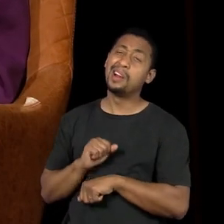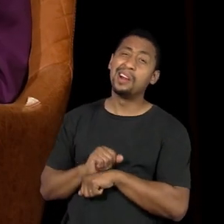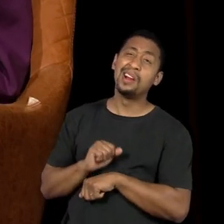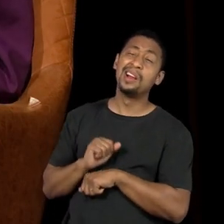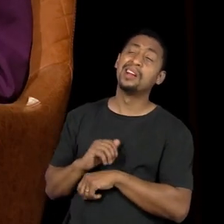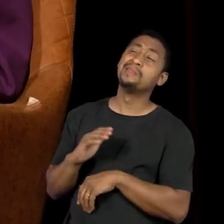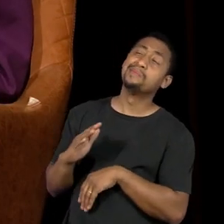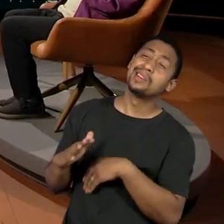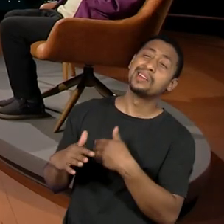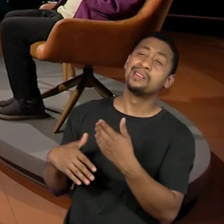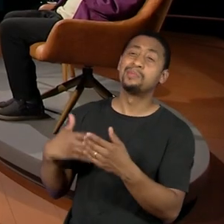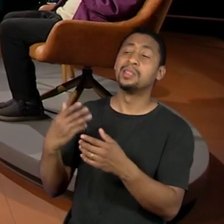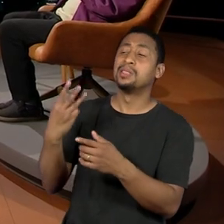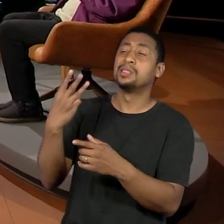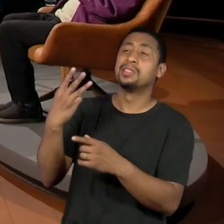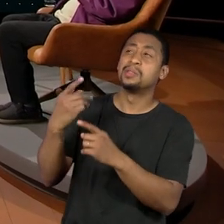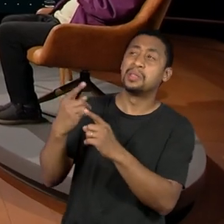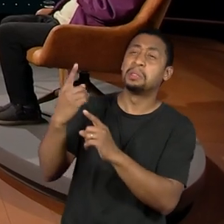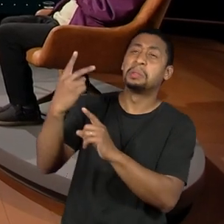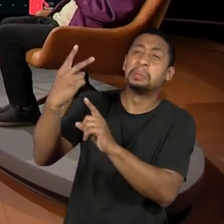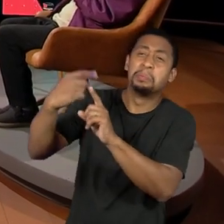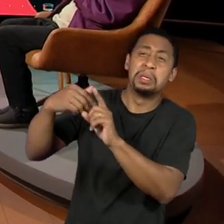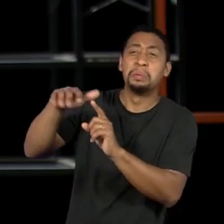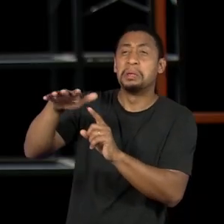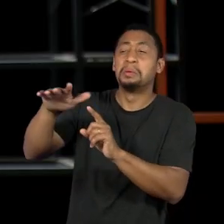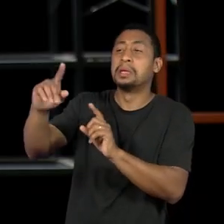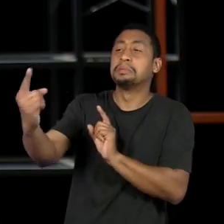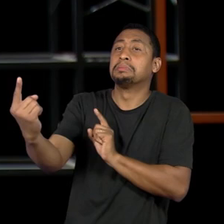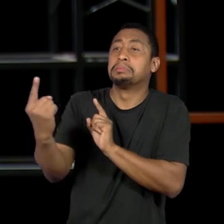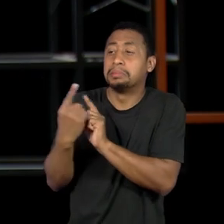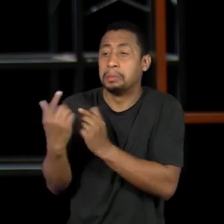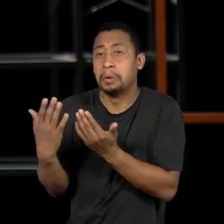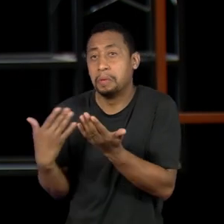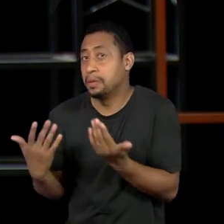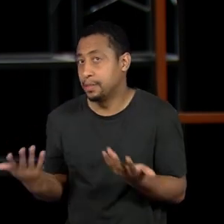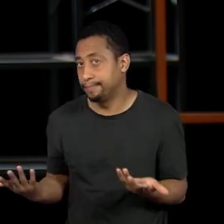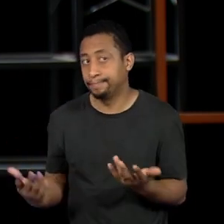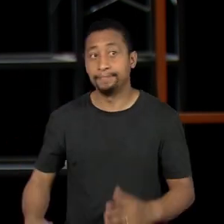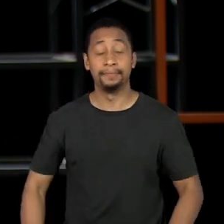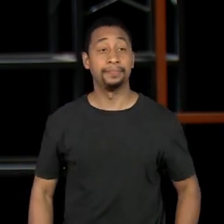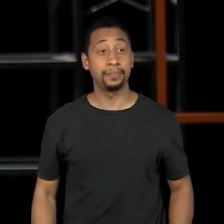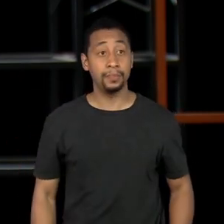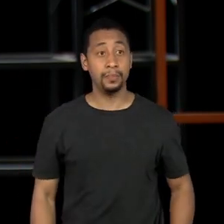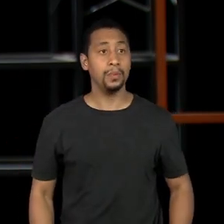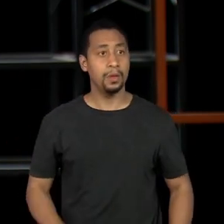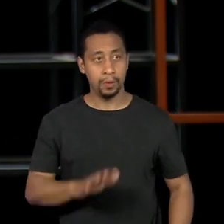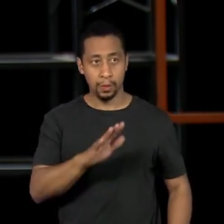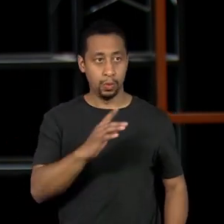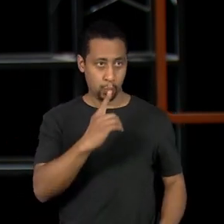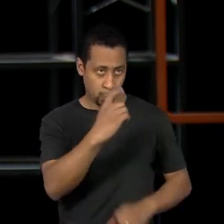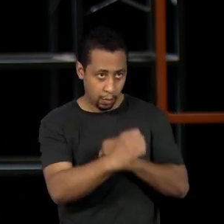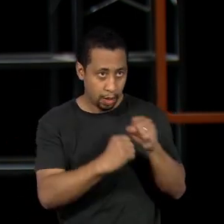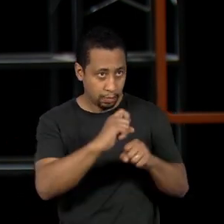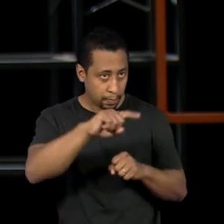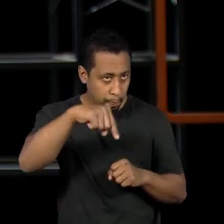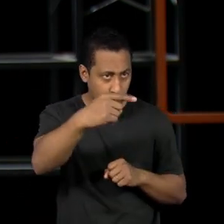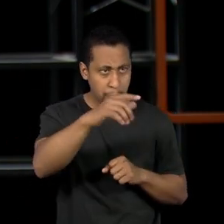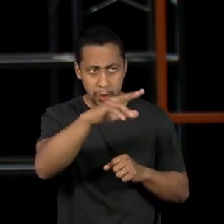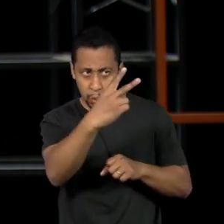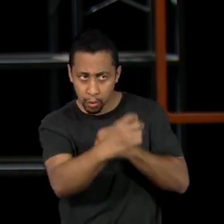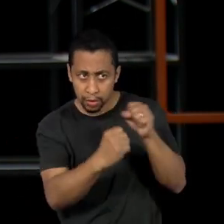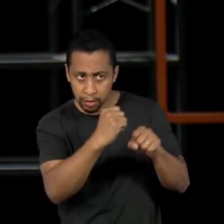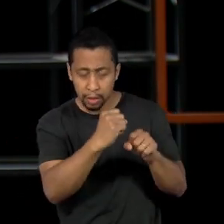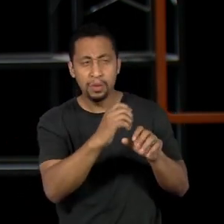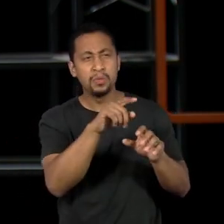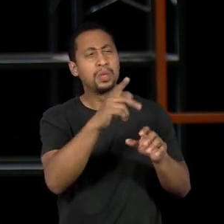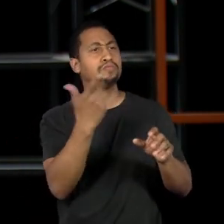a 2 a 3 meses. Décio, você, um ano depois disso tudo, você ganhou o prêmio de melhor